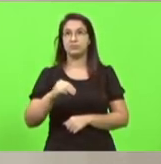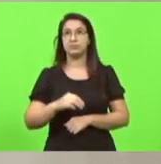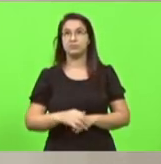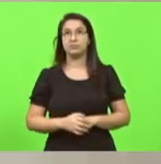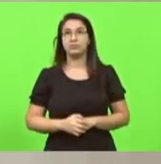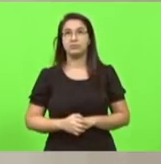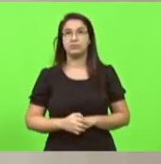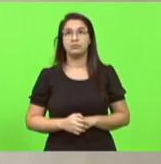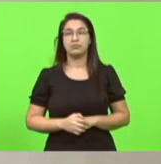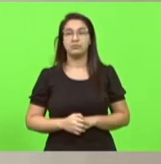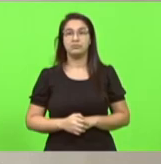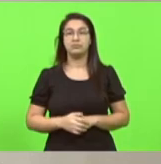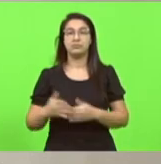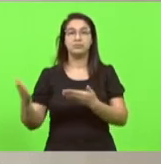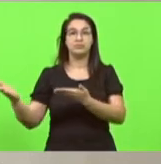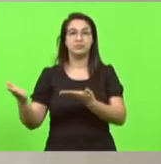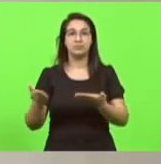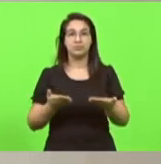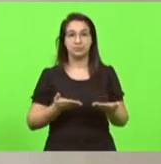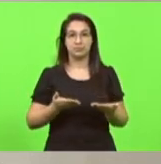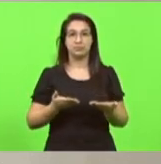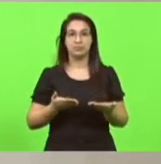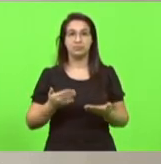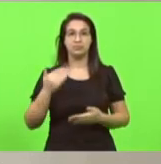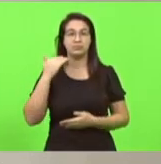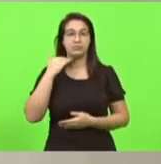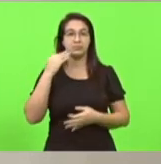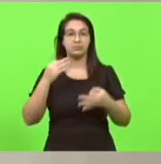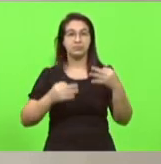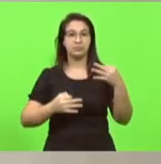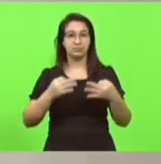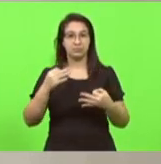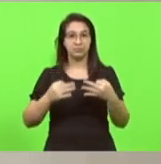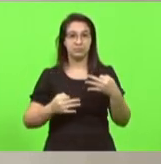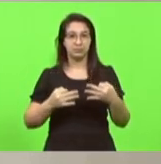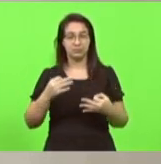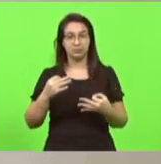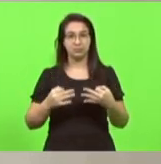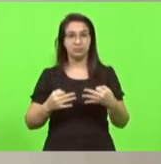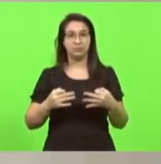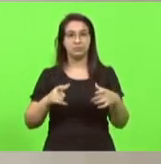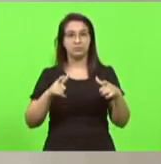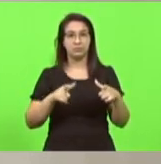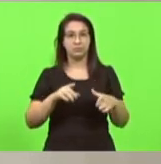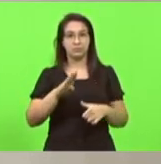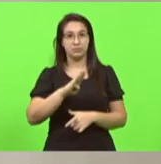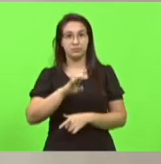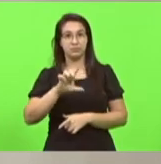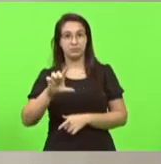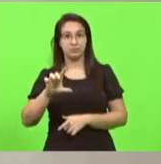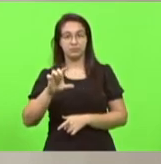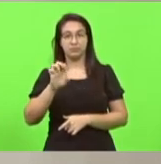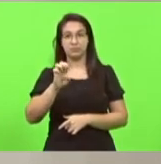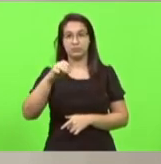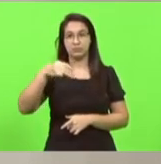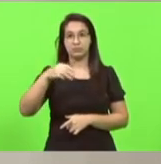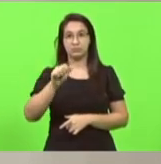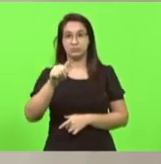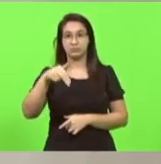para que o senhor juiz titular da 2ª Vara da Fazenda da comarca de Blumenau, doutor Emanuel